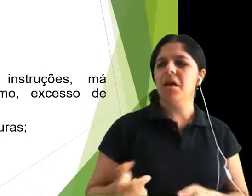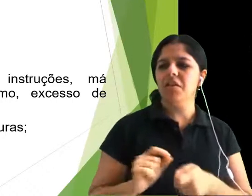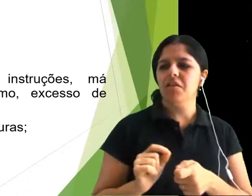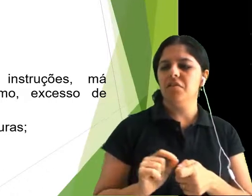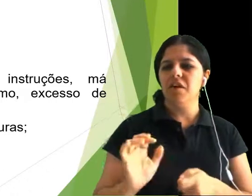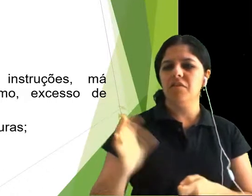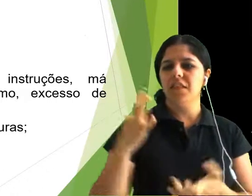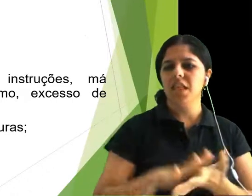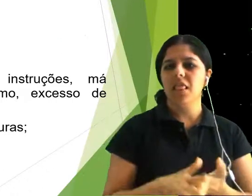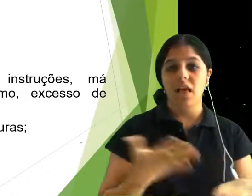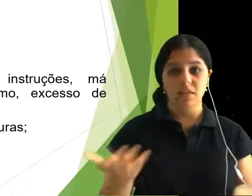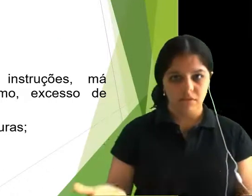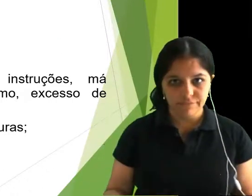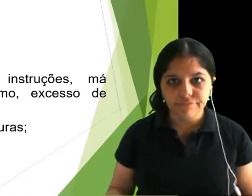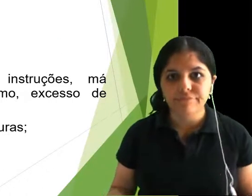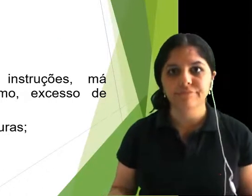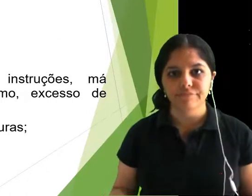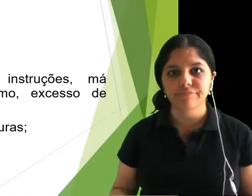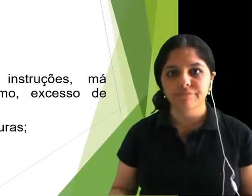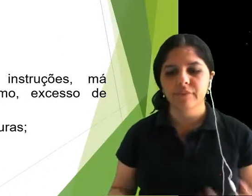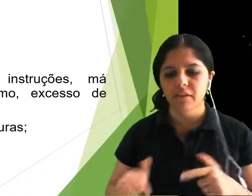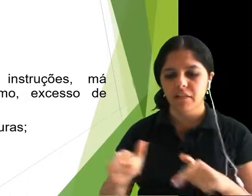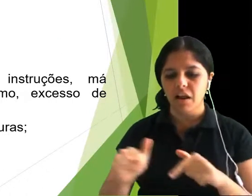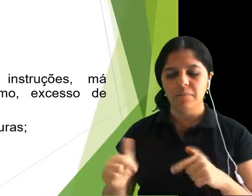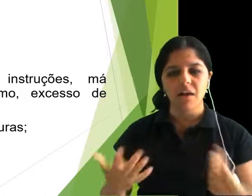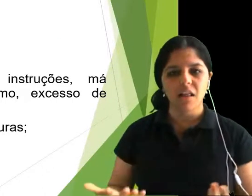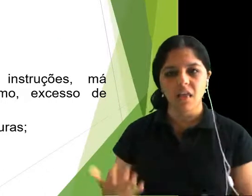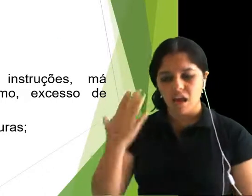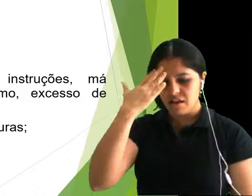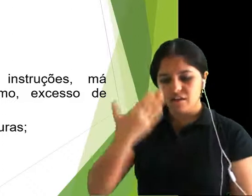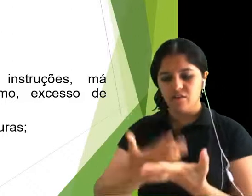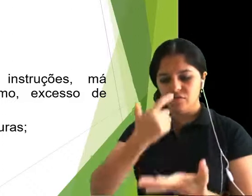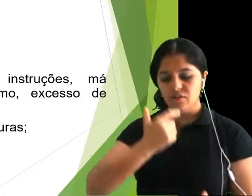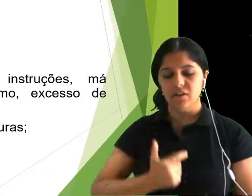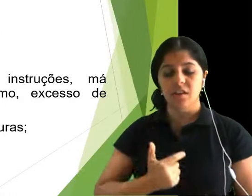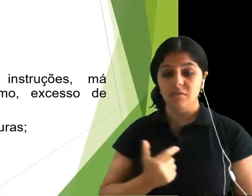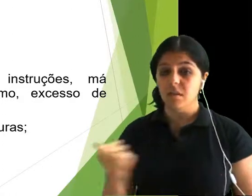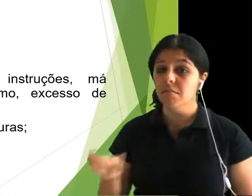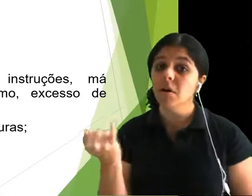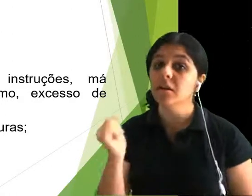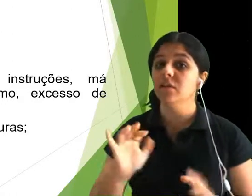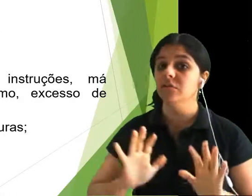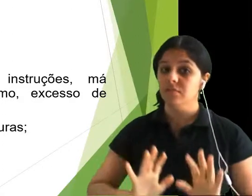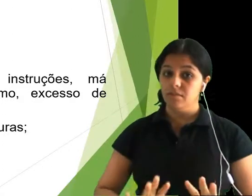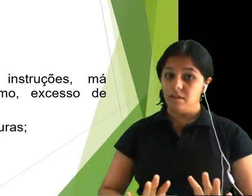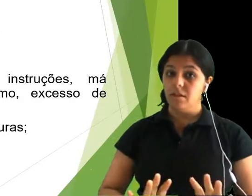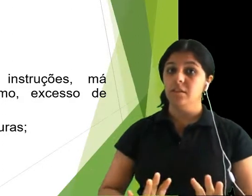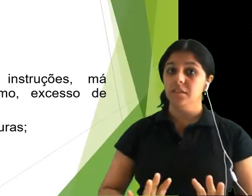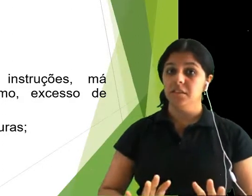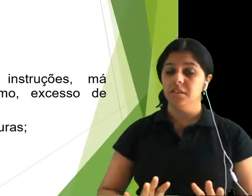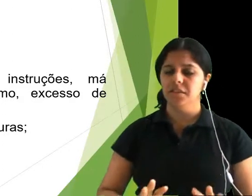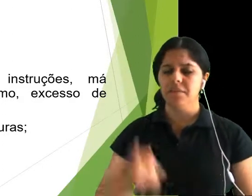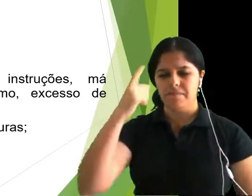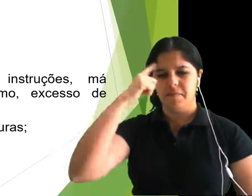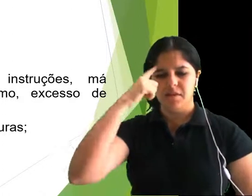gente ir trabalhar disposto e acreditando na gente é uma coisa. Agora,